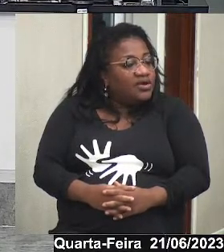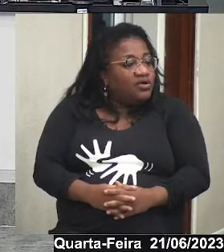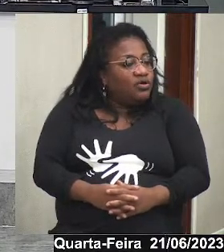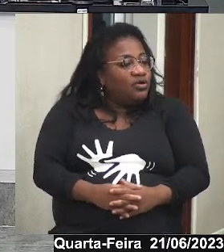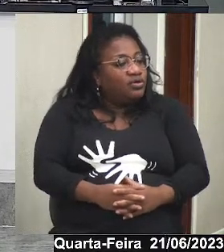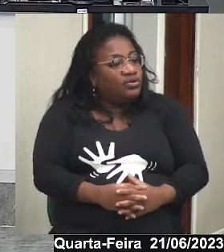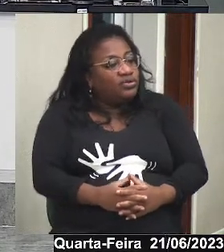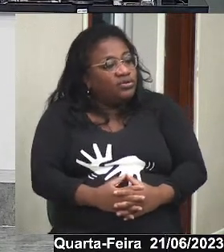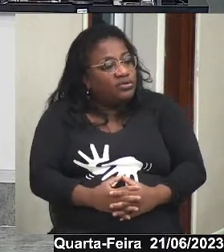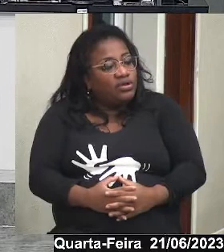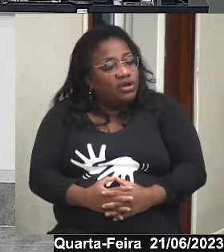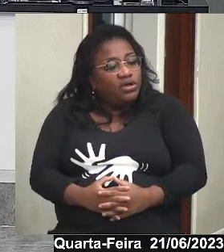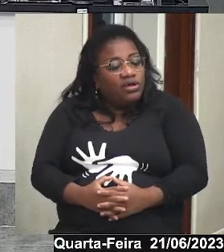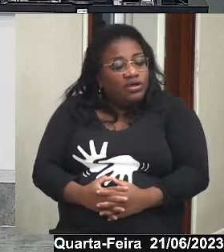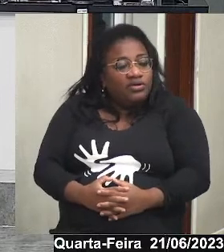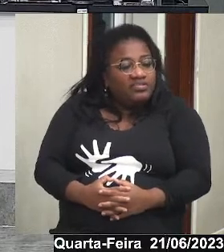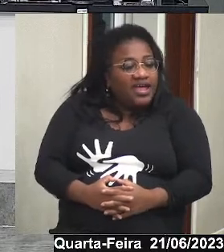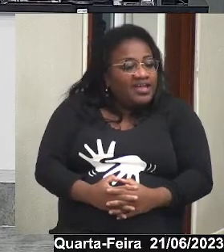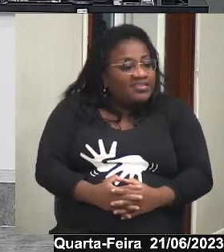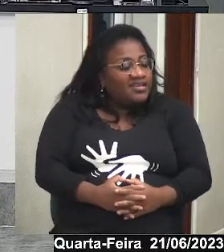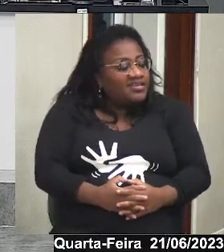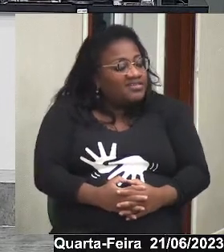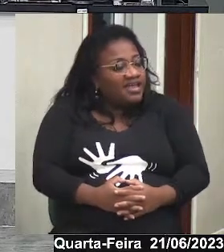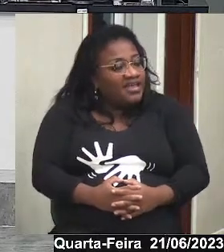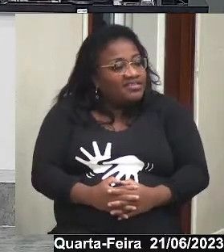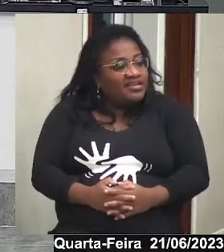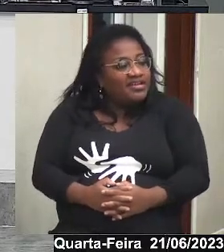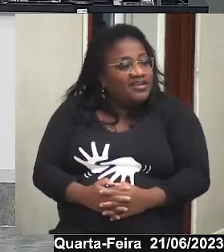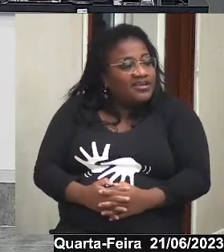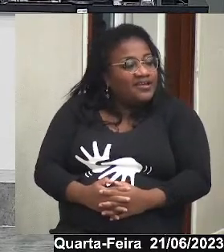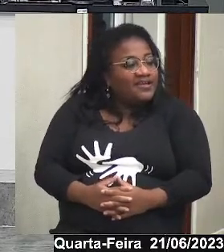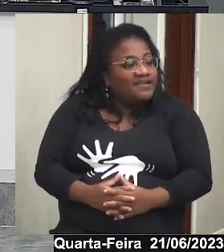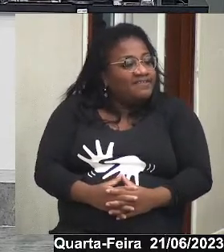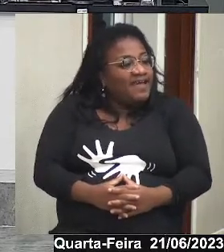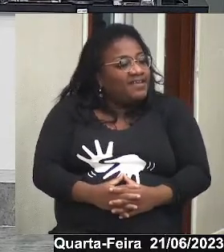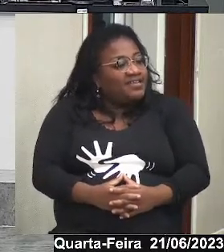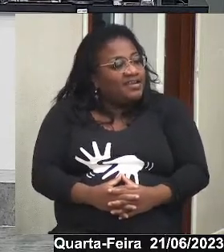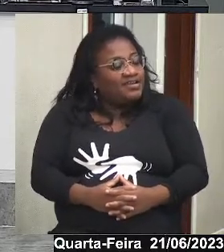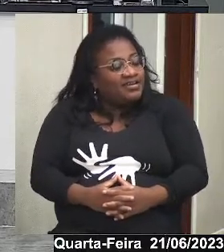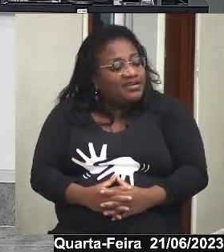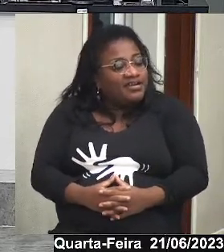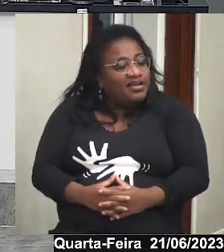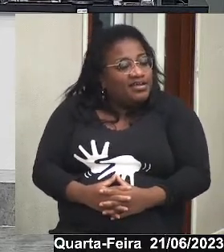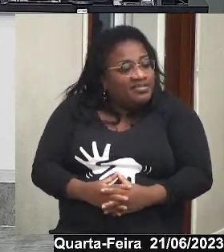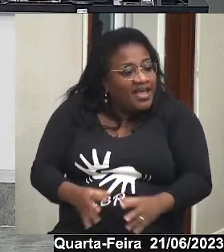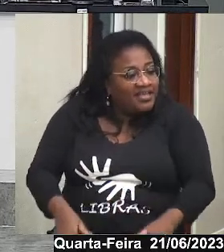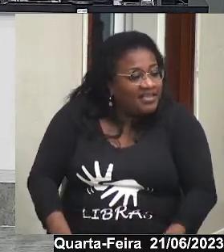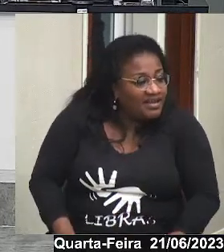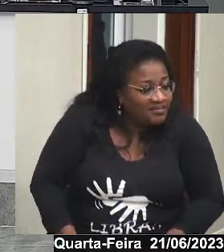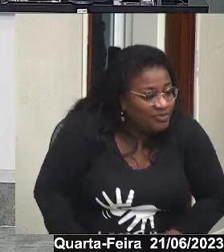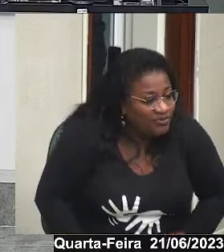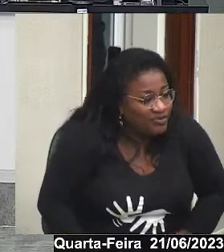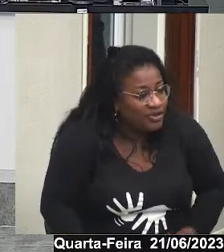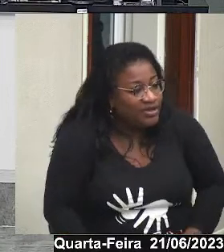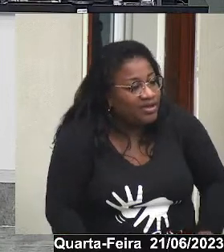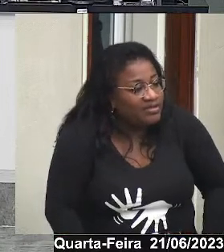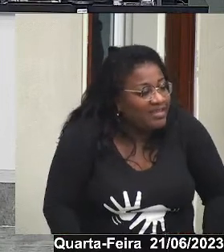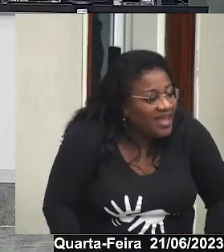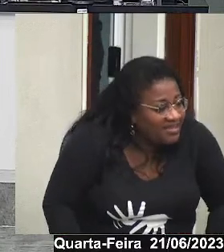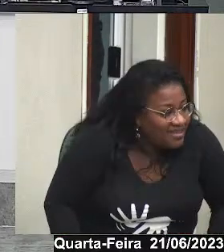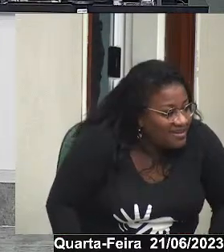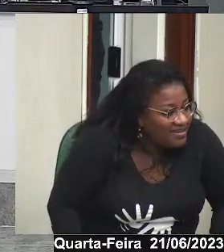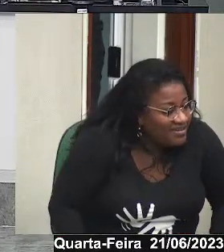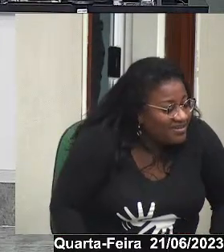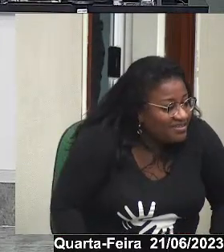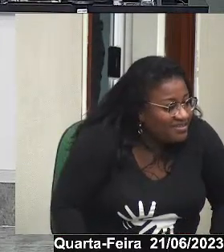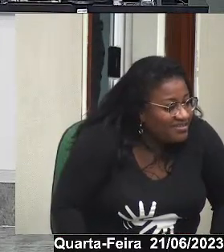eu não posso... Presidente, acho que a Ana Rodrigues, que é representante da AEFE, está inscrita e está com regularização. Está